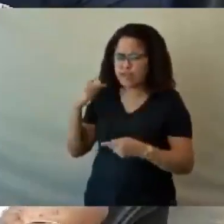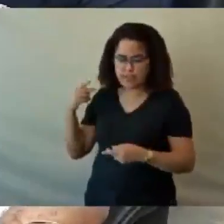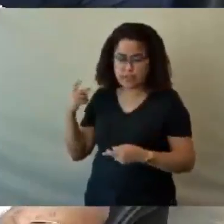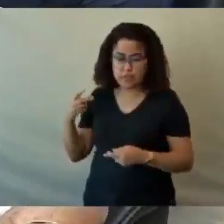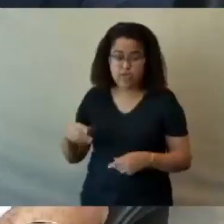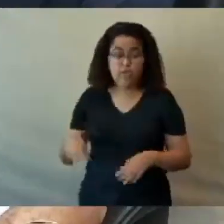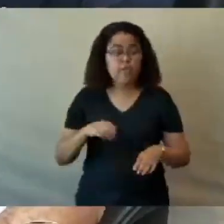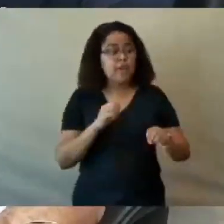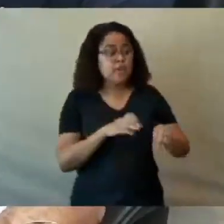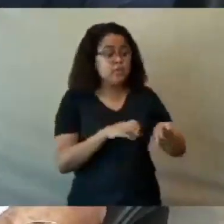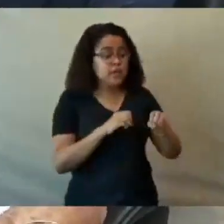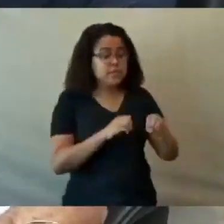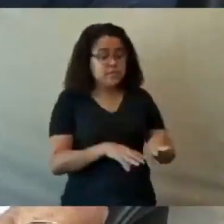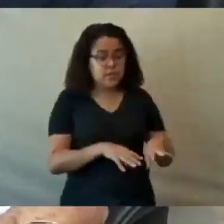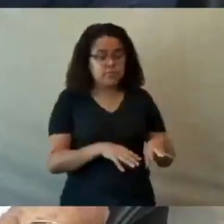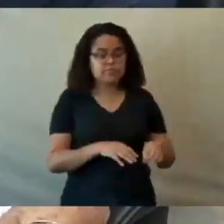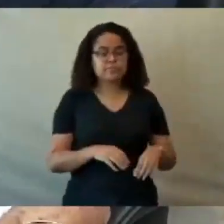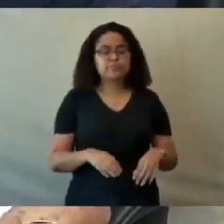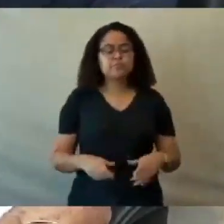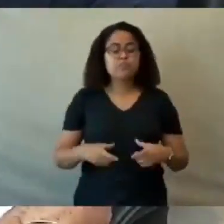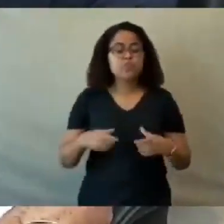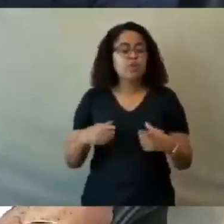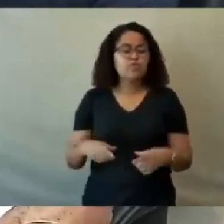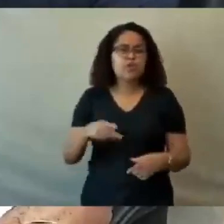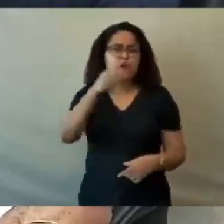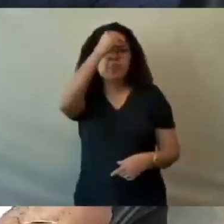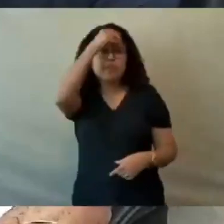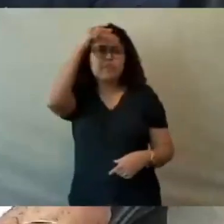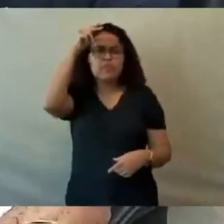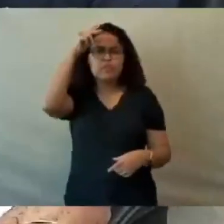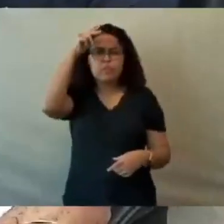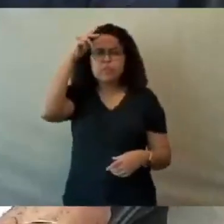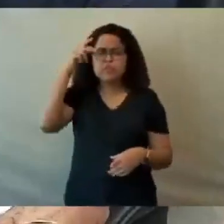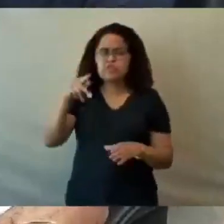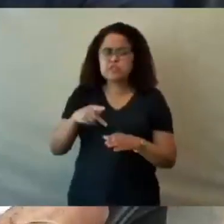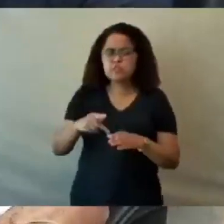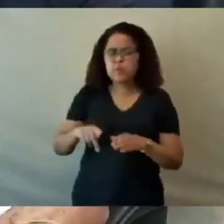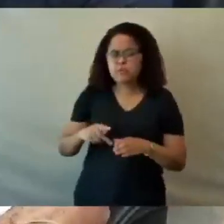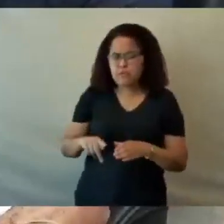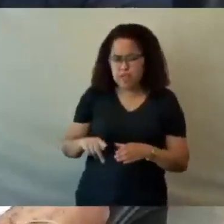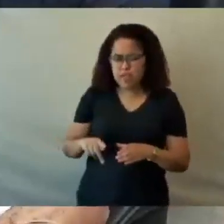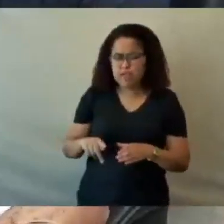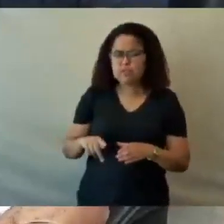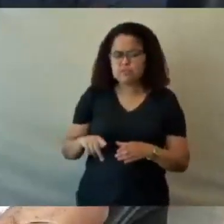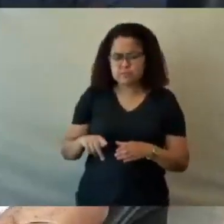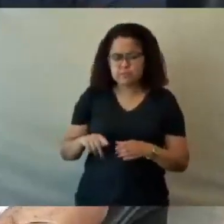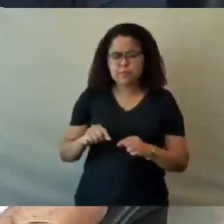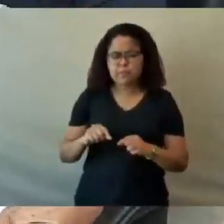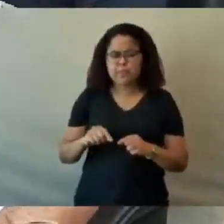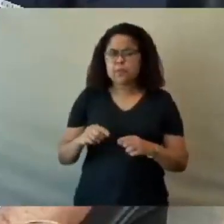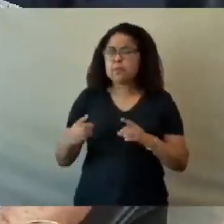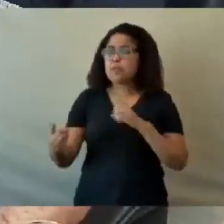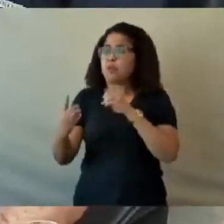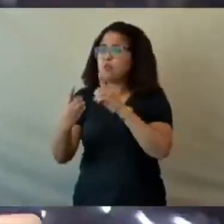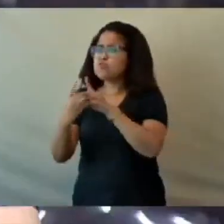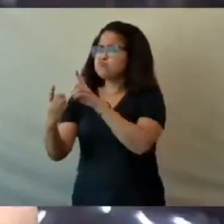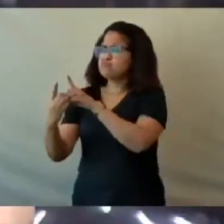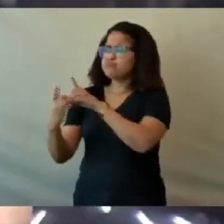onde a prefeitura faz diversos convênios para poder dar conta de atender. E, mesmo assim, existe uma fila grande ainda.